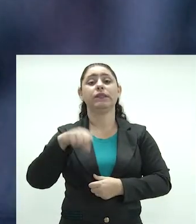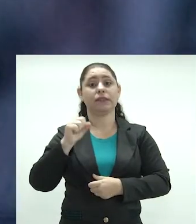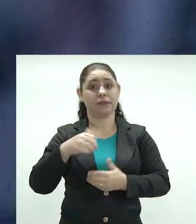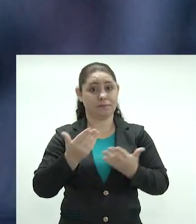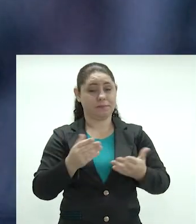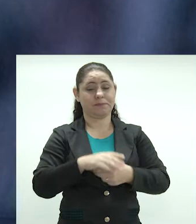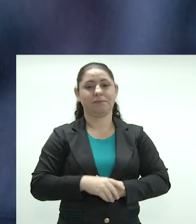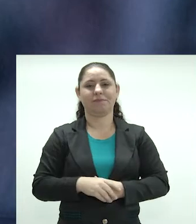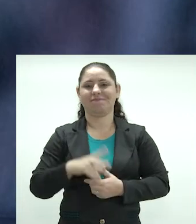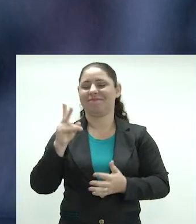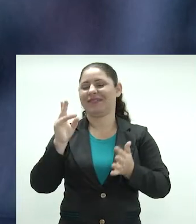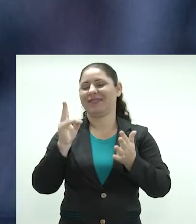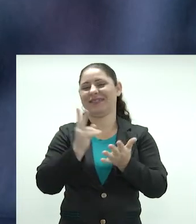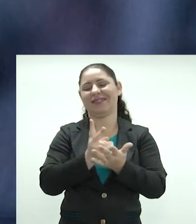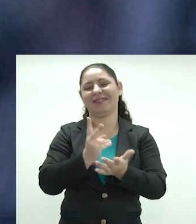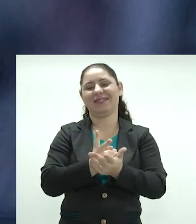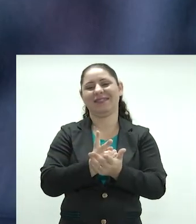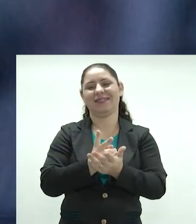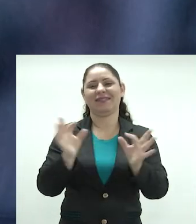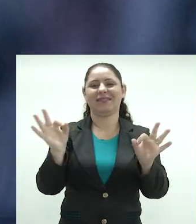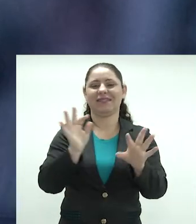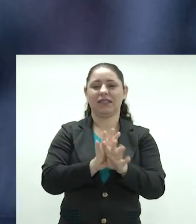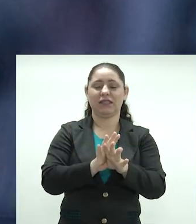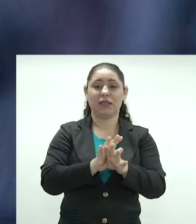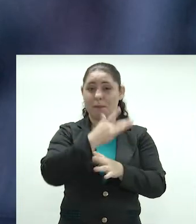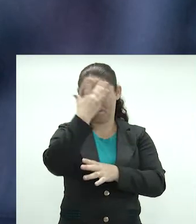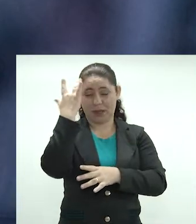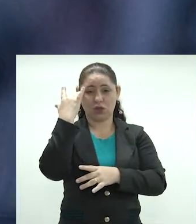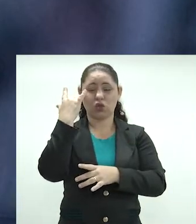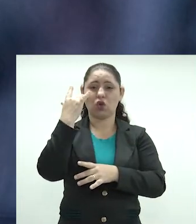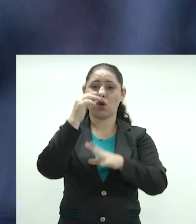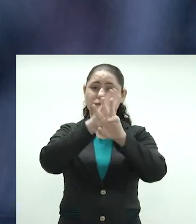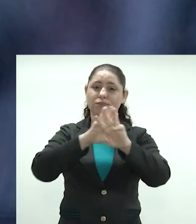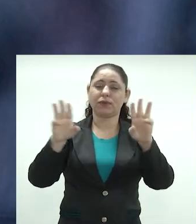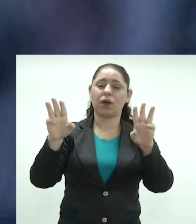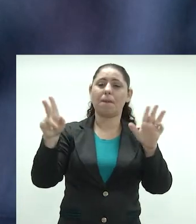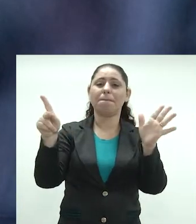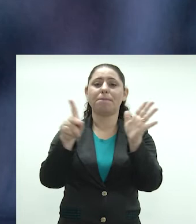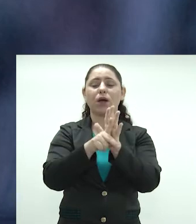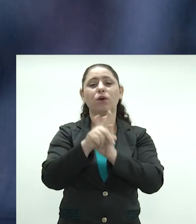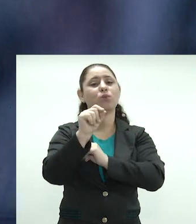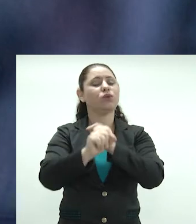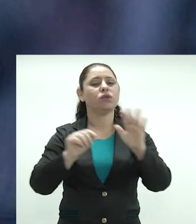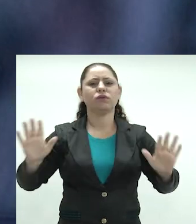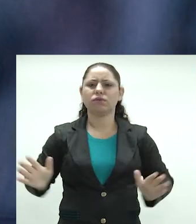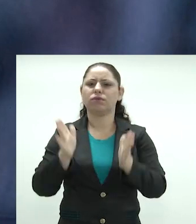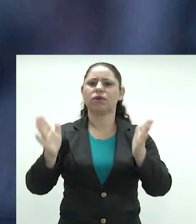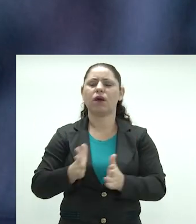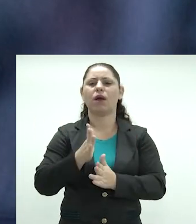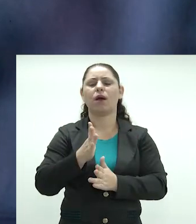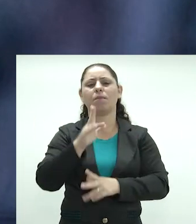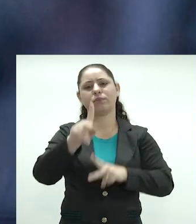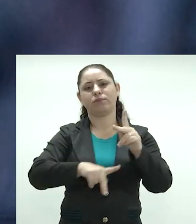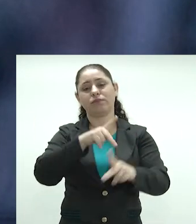gente sempre termina o programa fazendo isso, pedindo para que o entrevistado deixe os canais de comunicação do seu órgão para incentivar a população e os